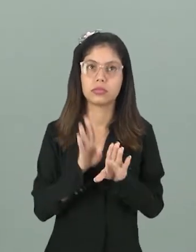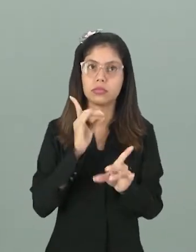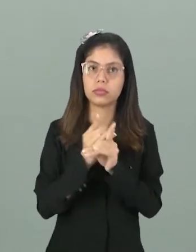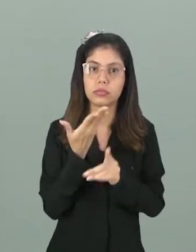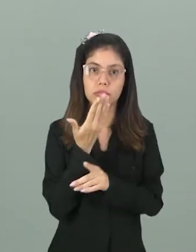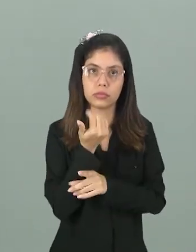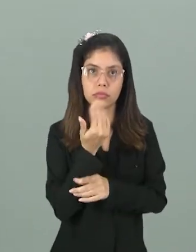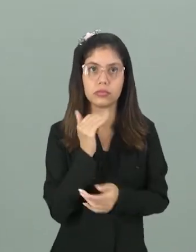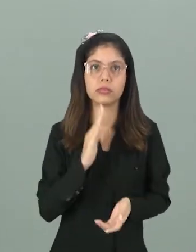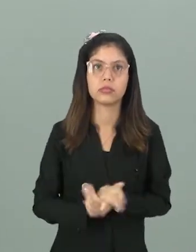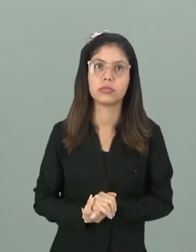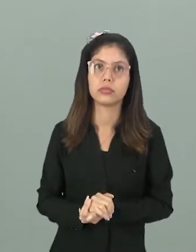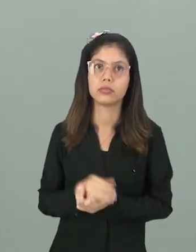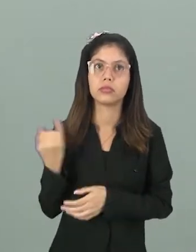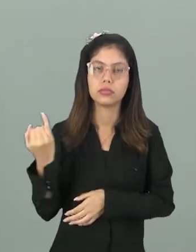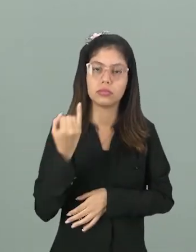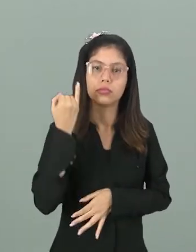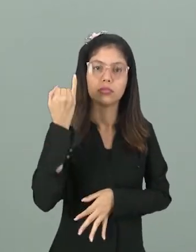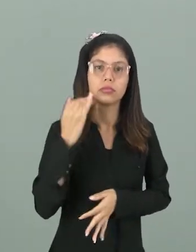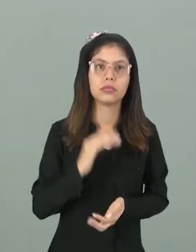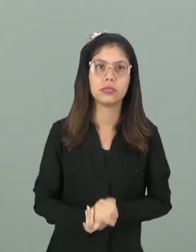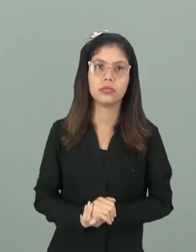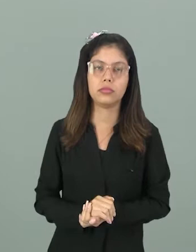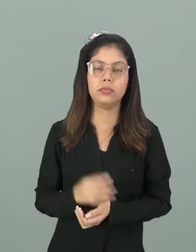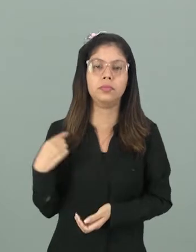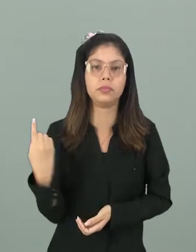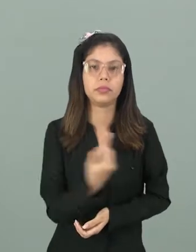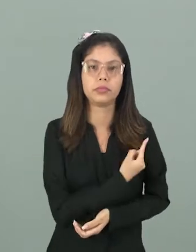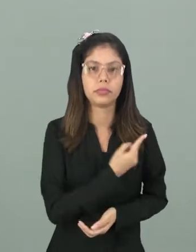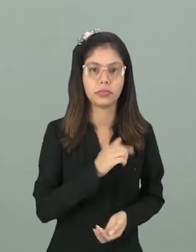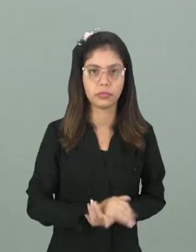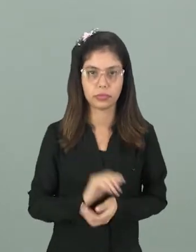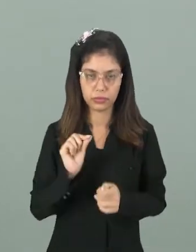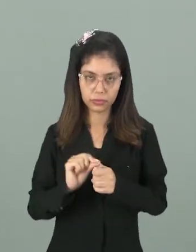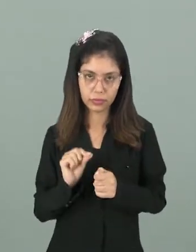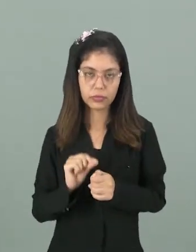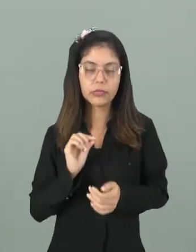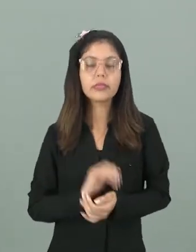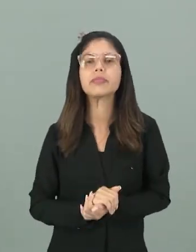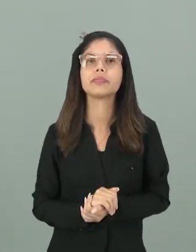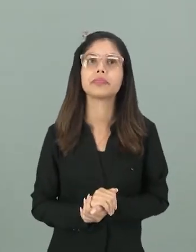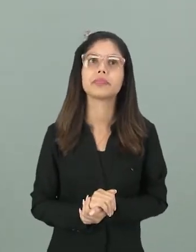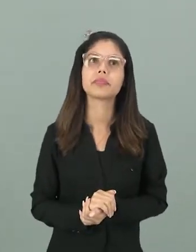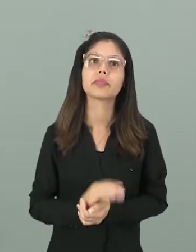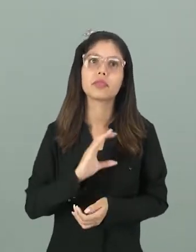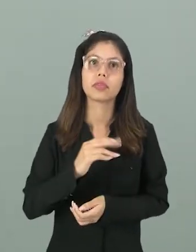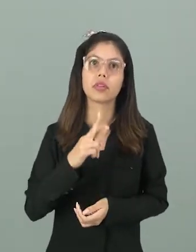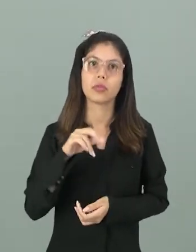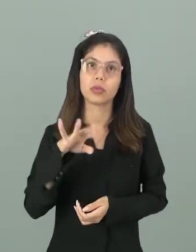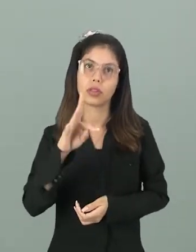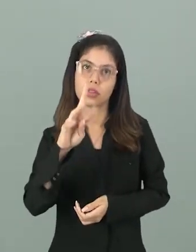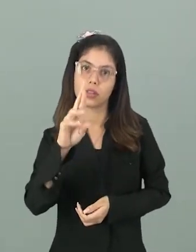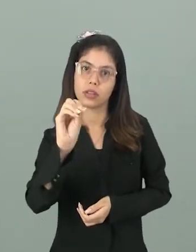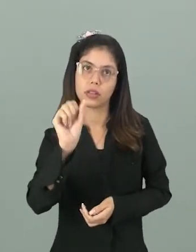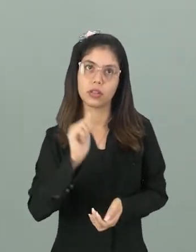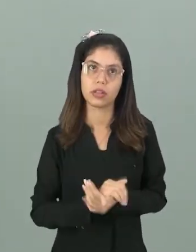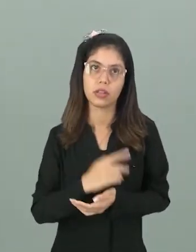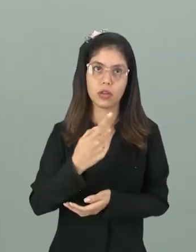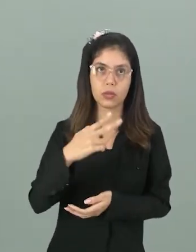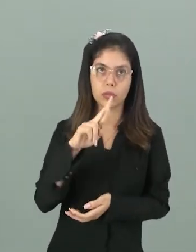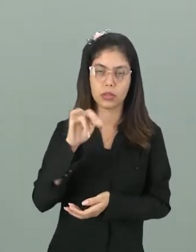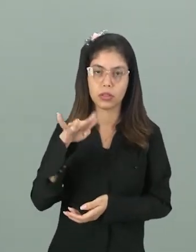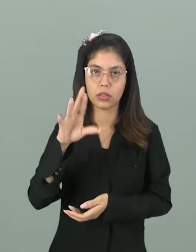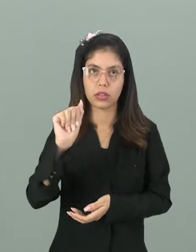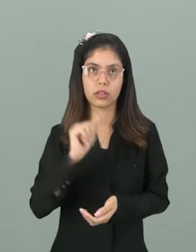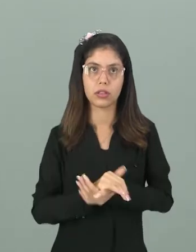nossa alimentação e que são importantes também para a nossa formação enquanto indivíduo, que são os carboidratos, as